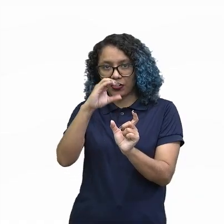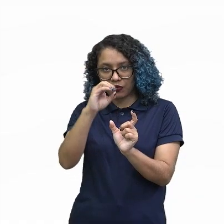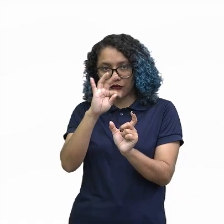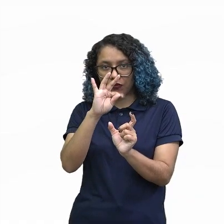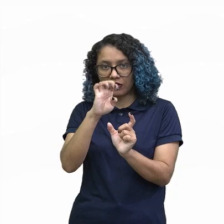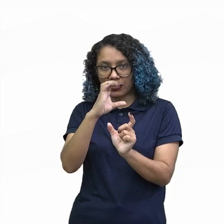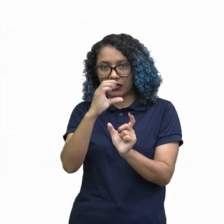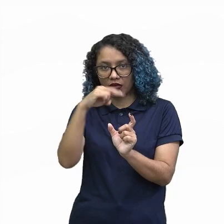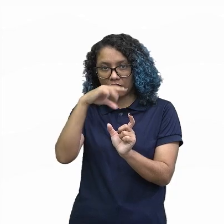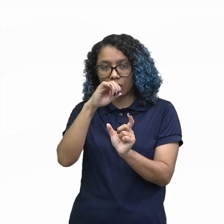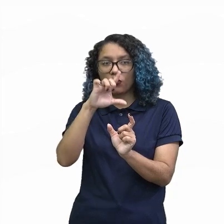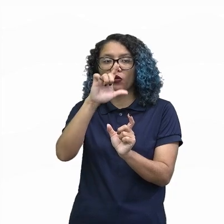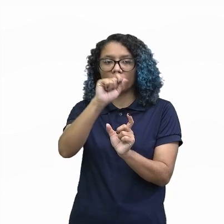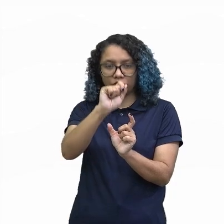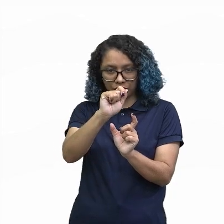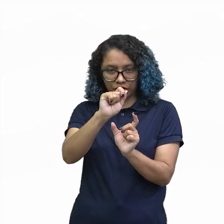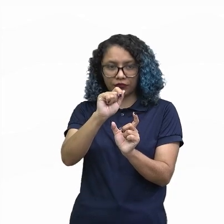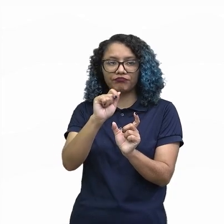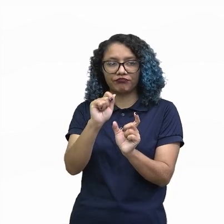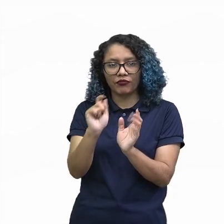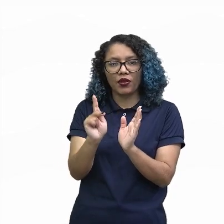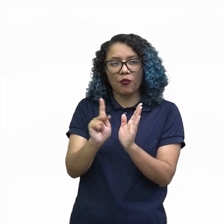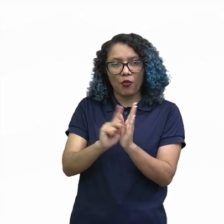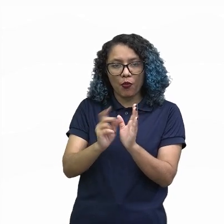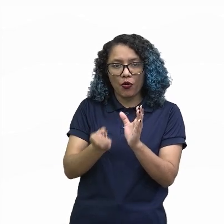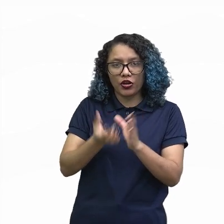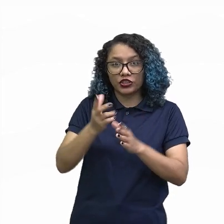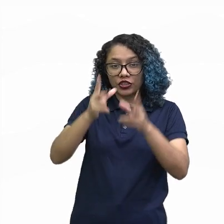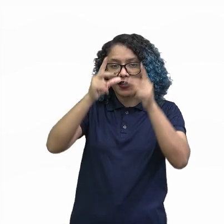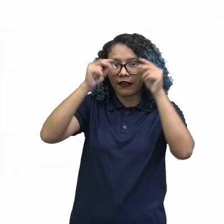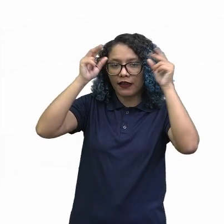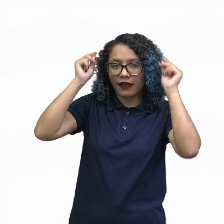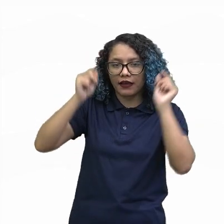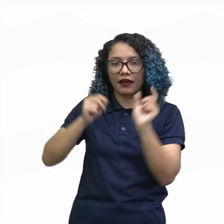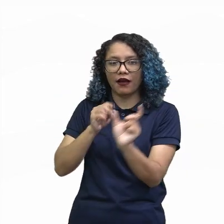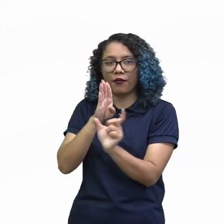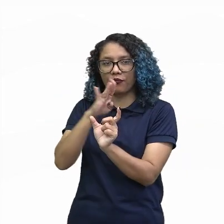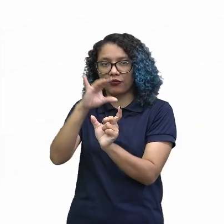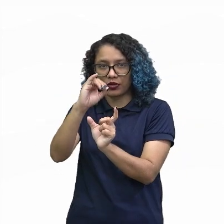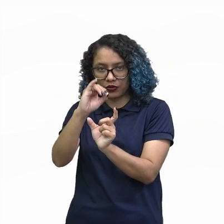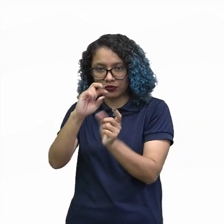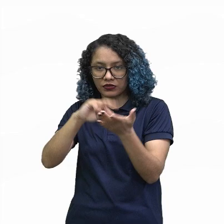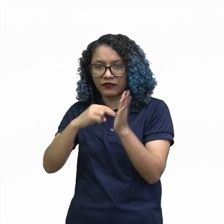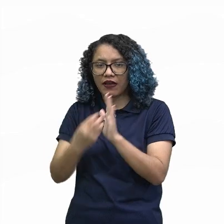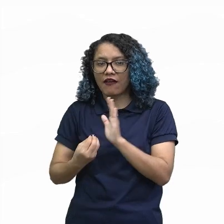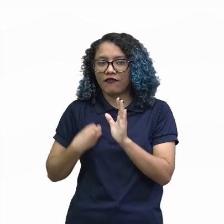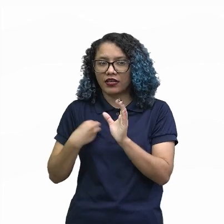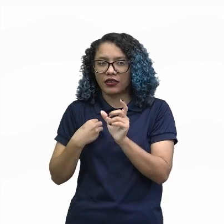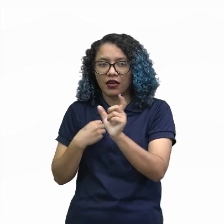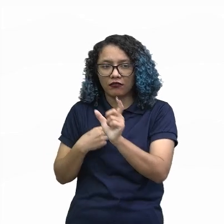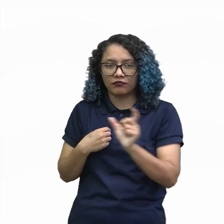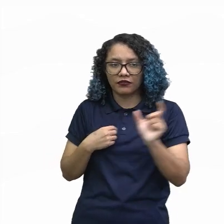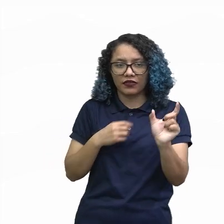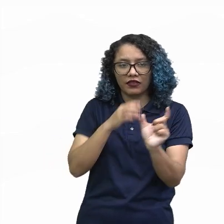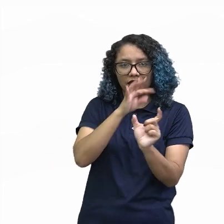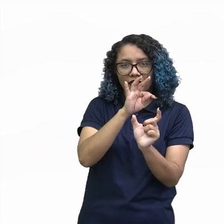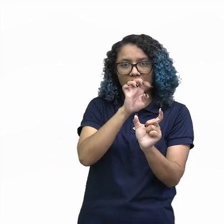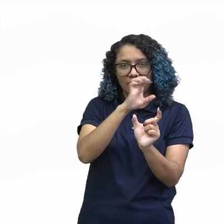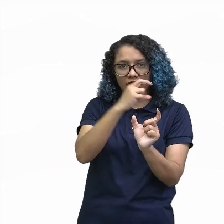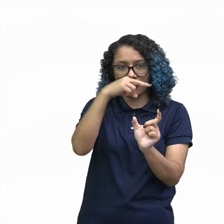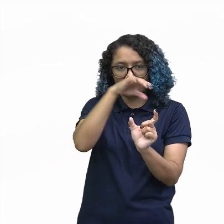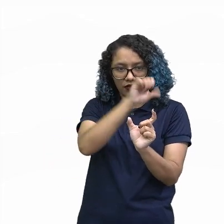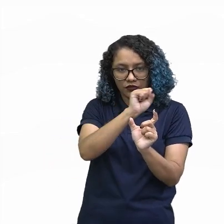só, a palavra ela tem uma origem grega, onde bio significa vida, e tecnos remete